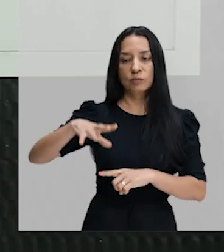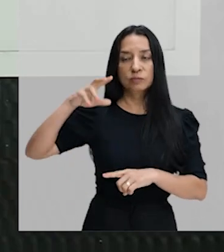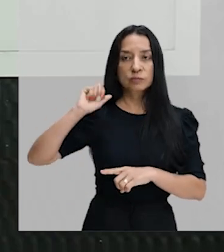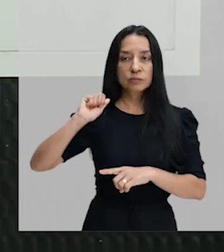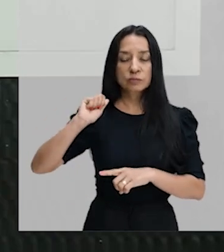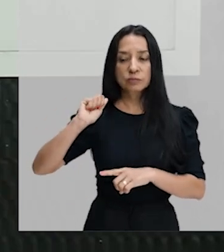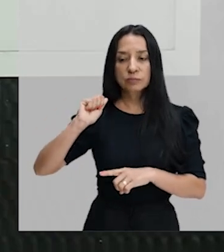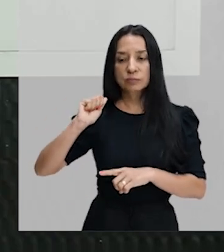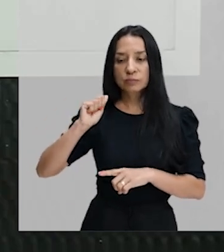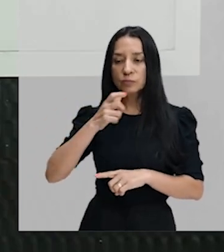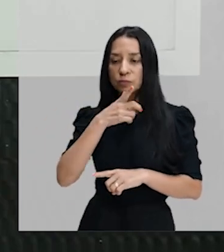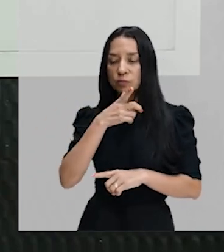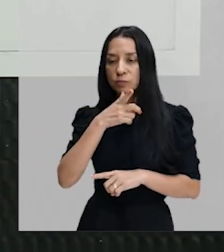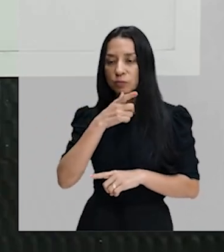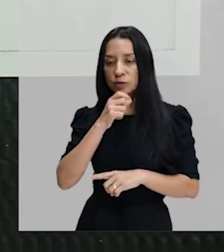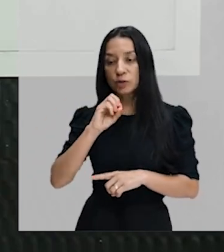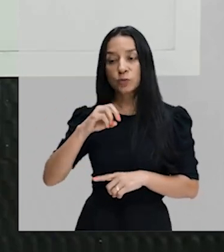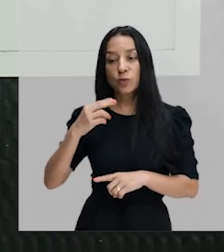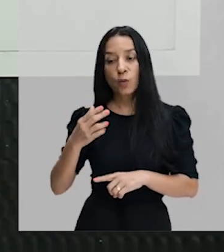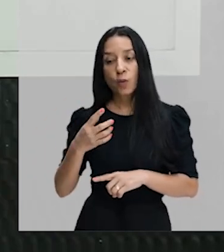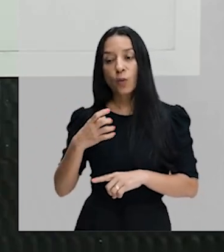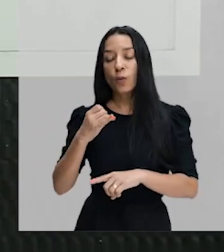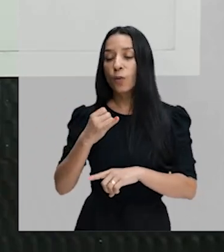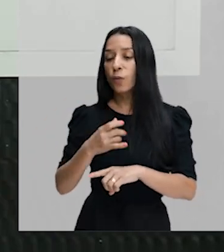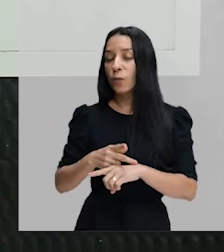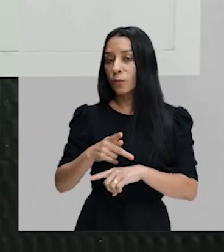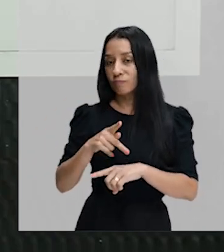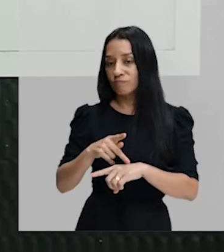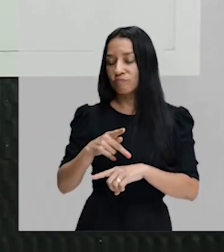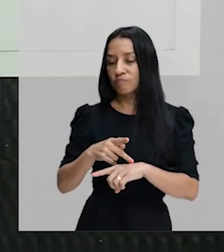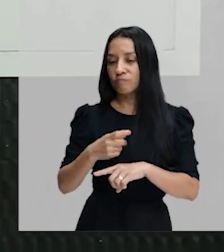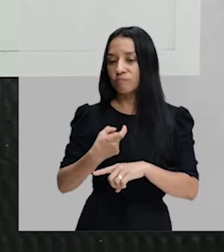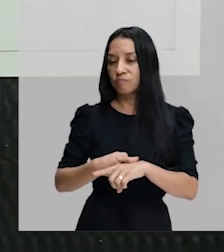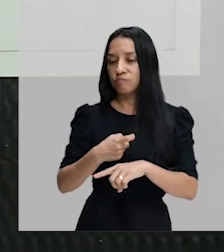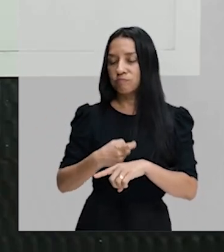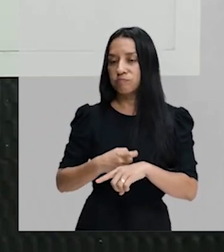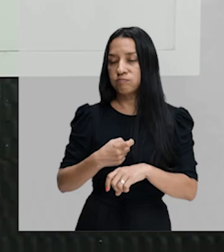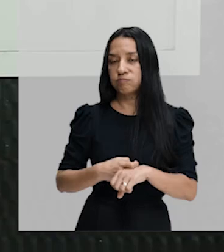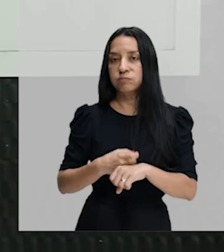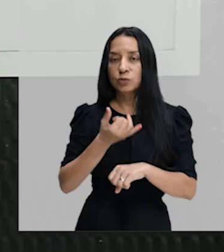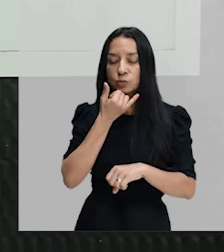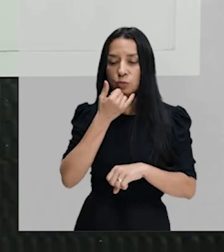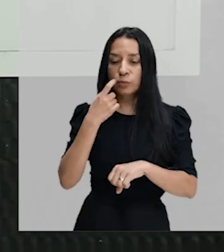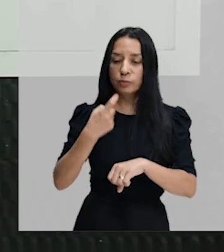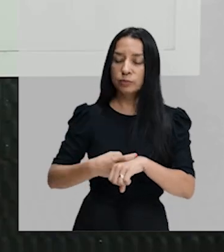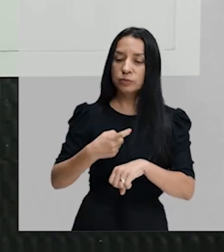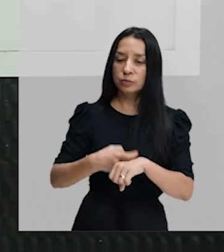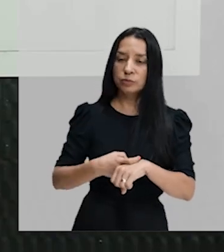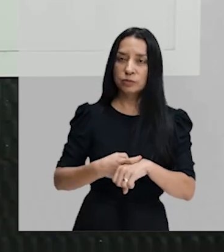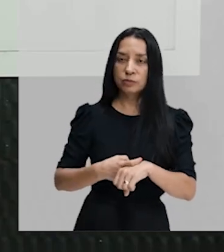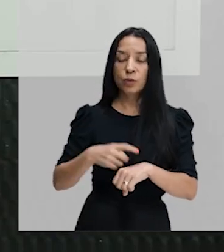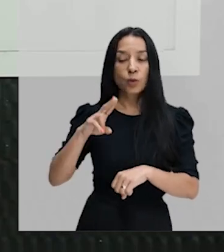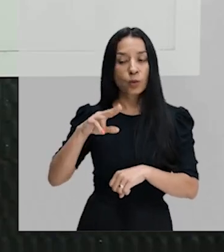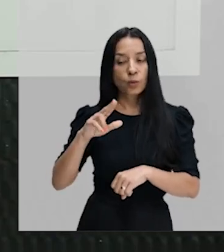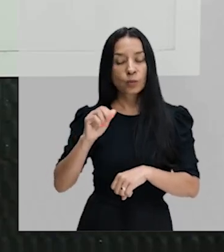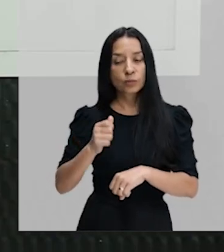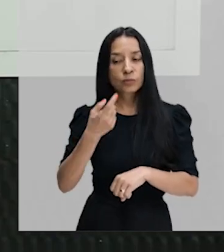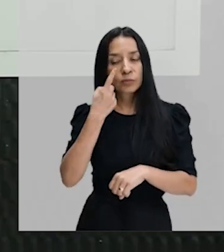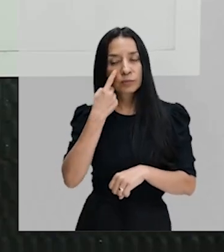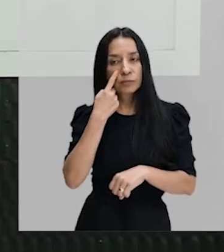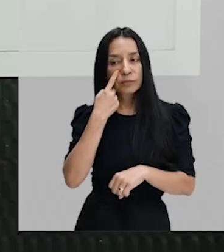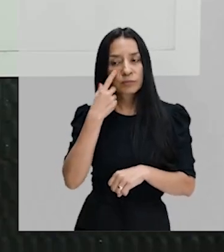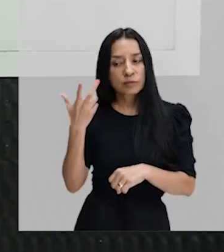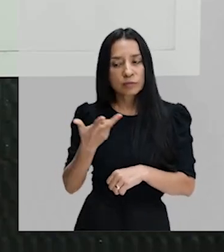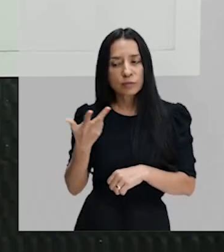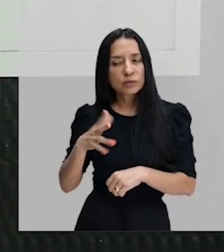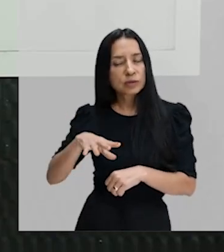no líquido ou no sólido no sólido né você nunca vai ver a velocidade do som no vácuo isso você nunca vai